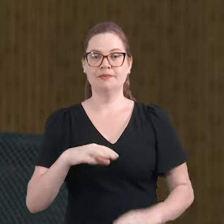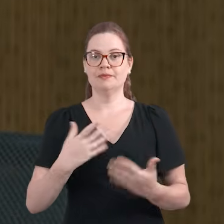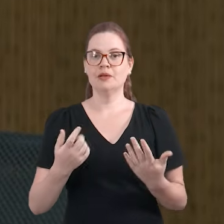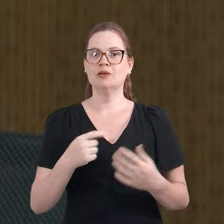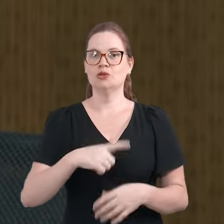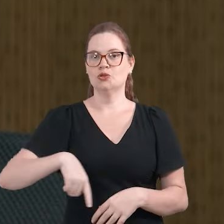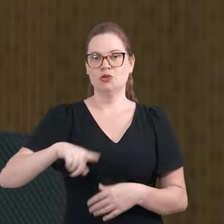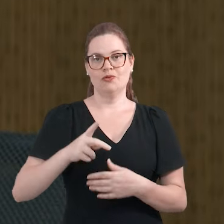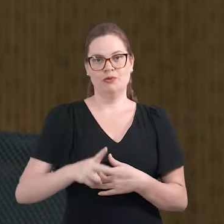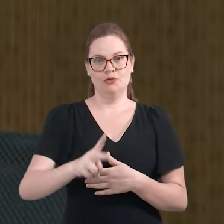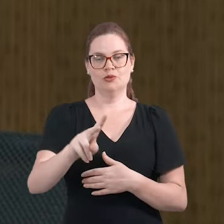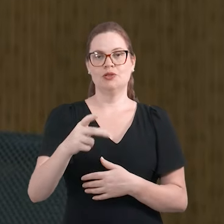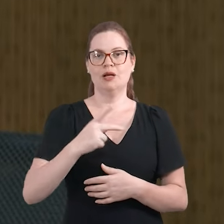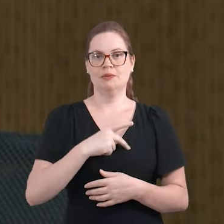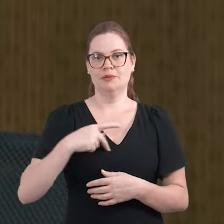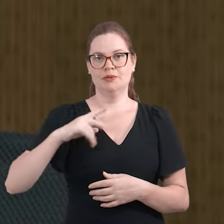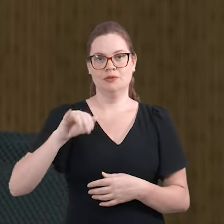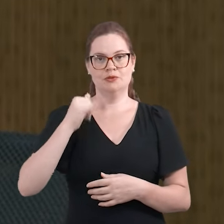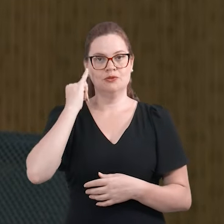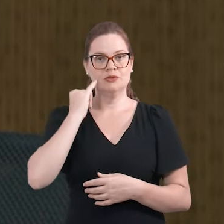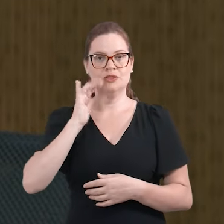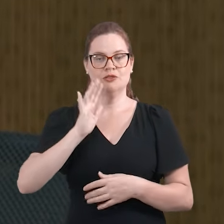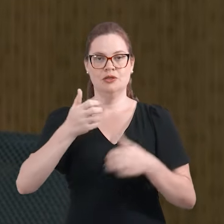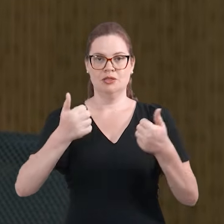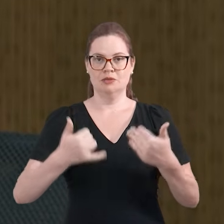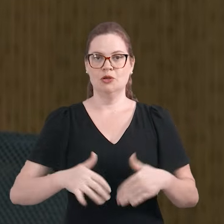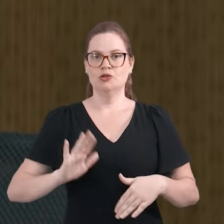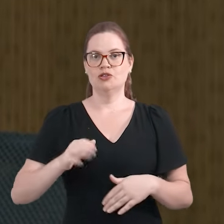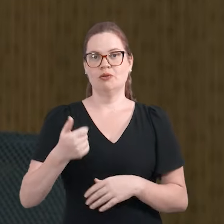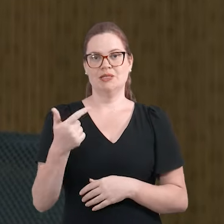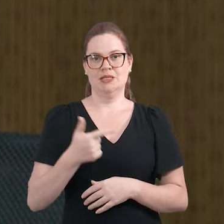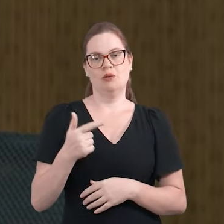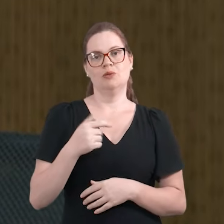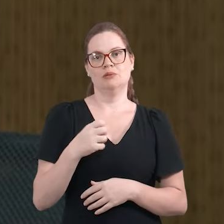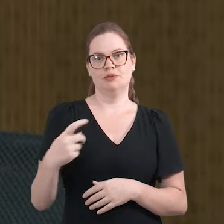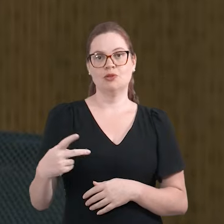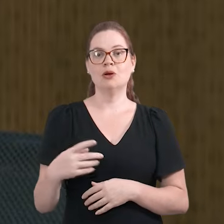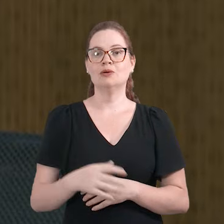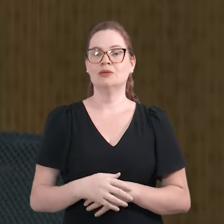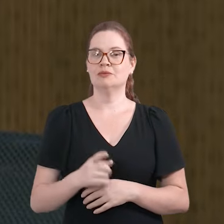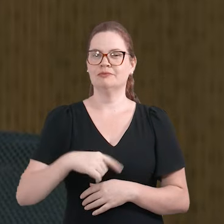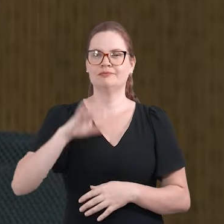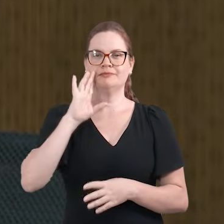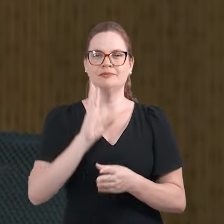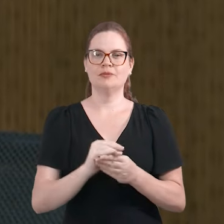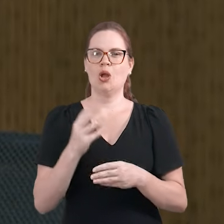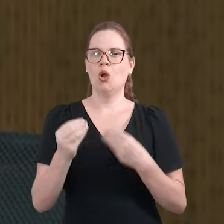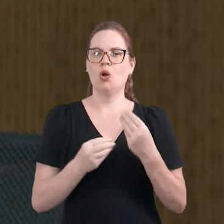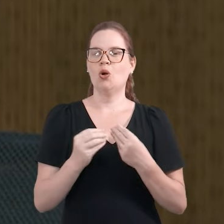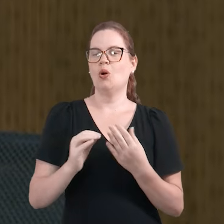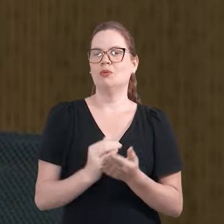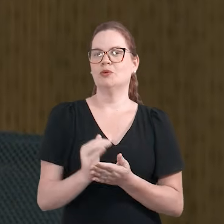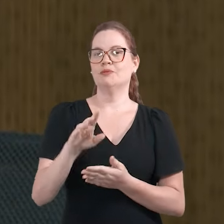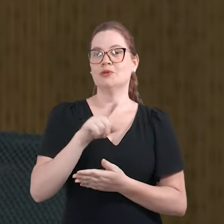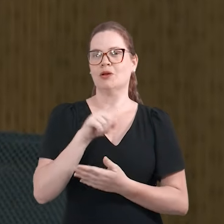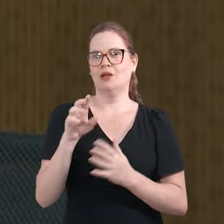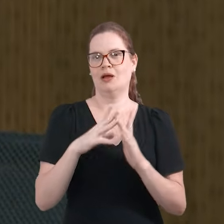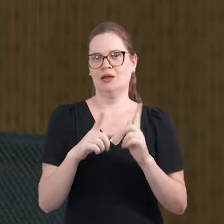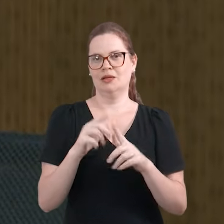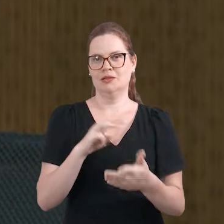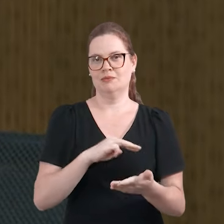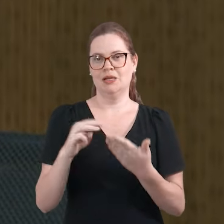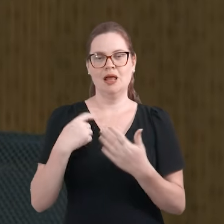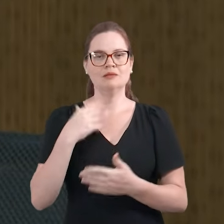mencionou, estamos no segundo episódio, e para isso a gente vai saber um pouquinho mais de como é a obra no exterior, ouvir